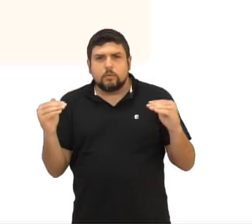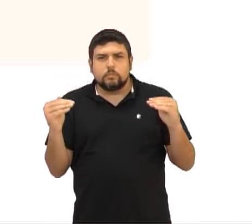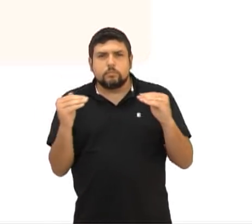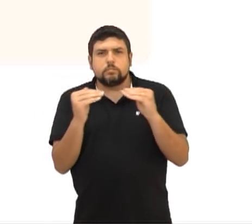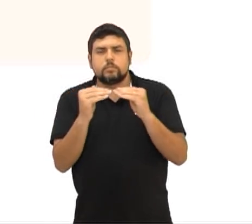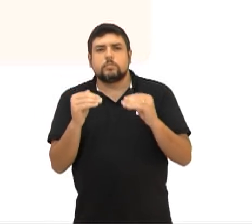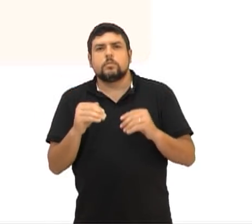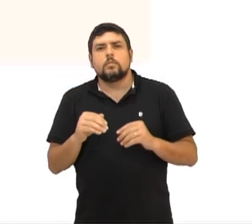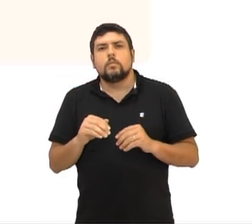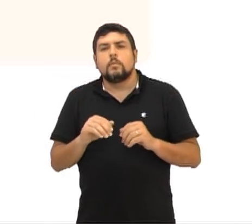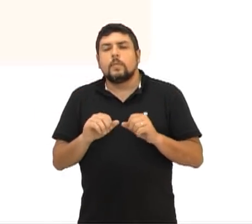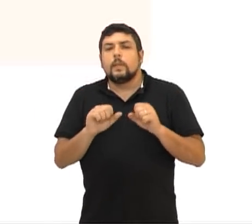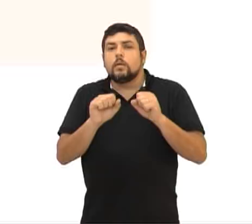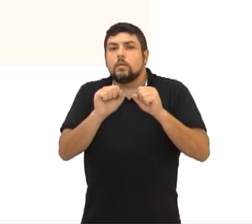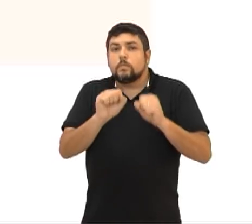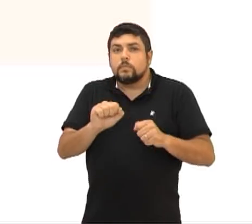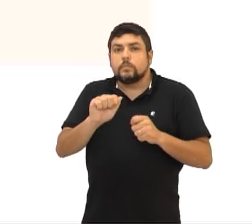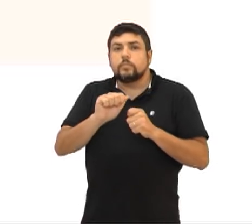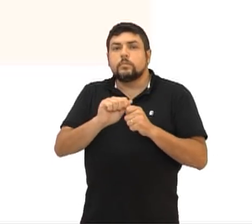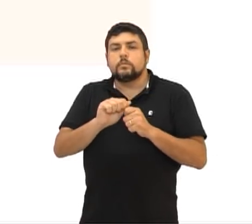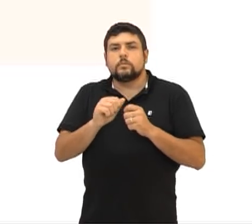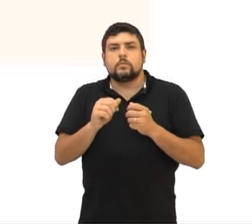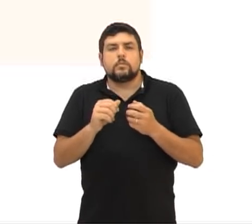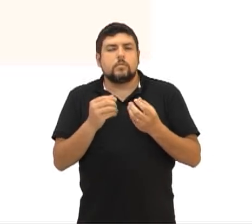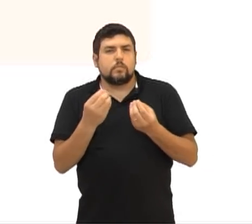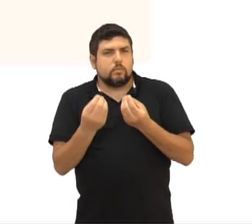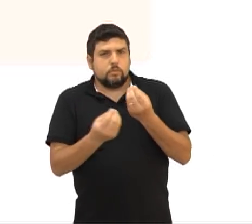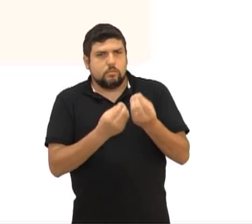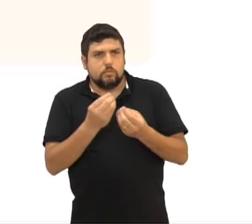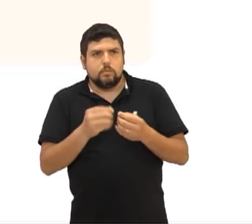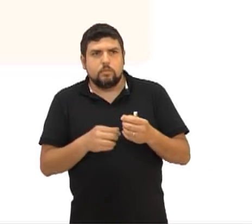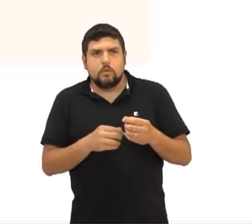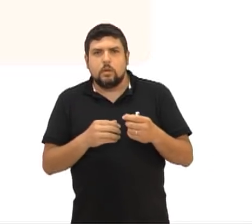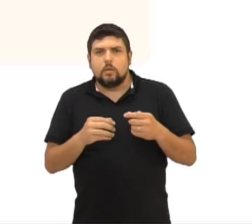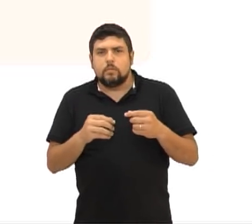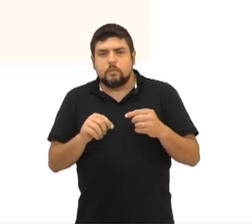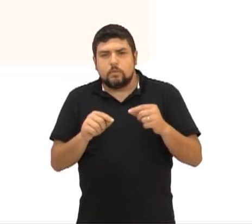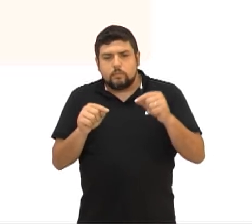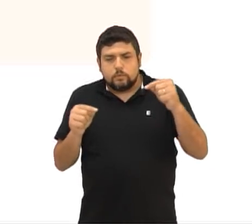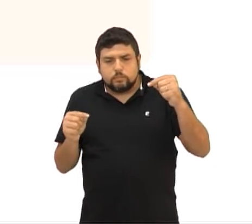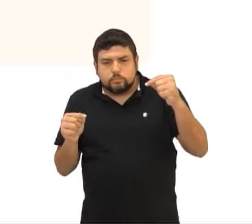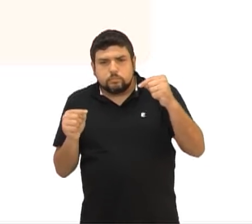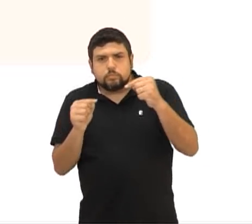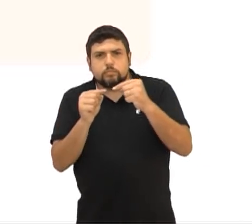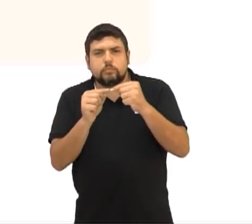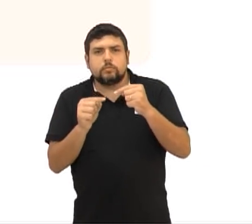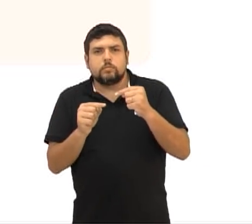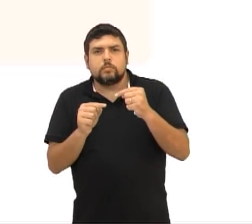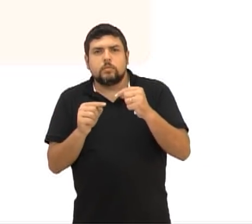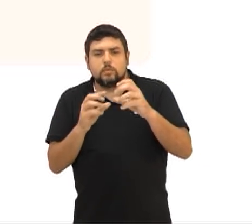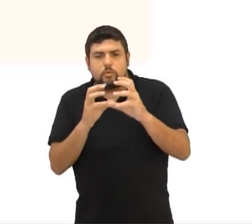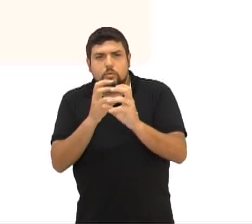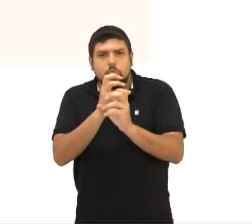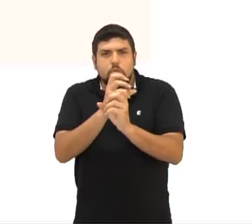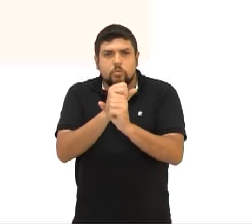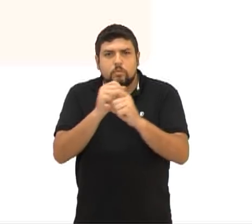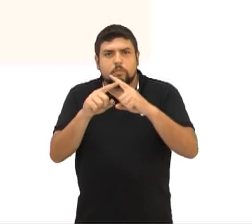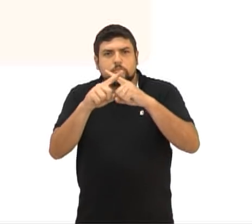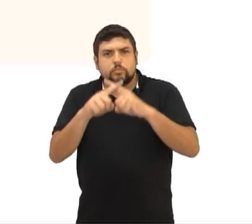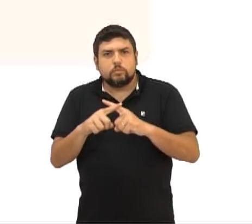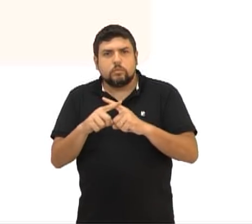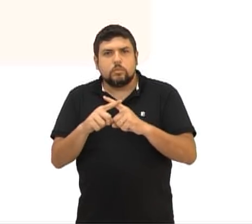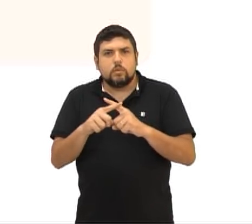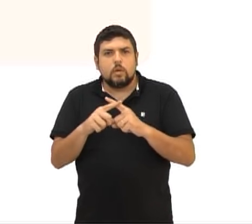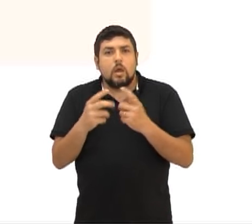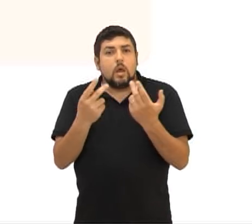que, em qualquer proporção, o produto dos extremos é igual ao produto dos